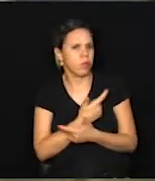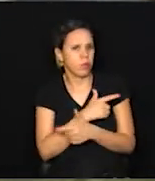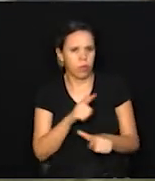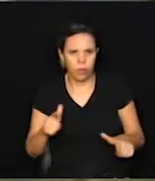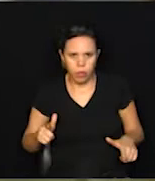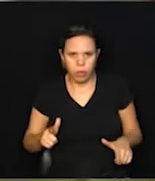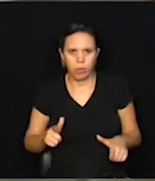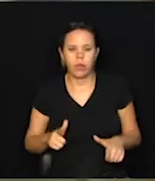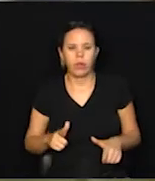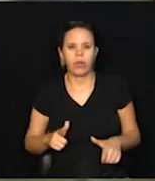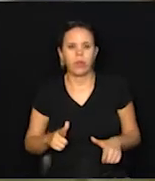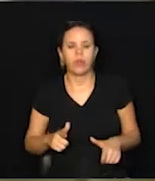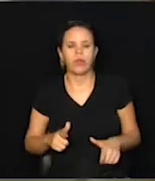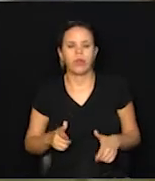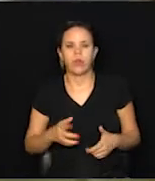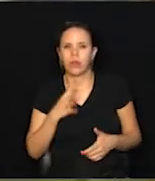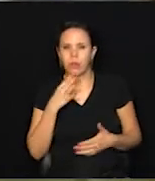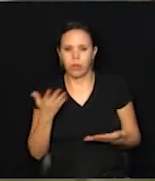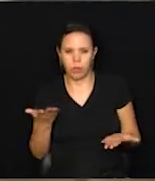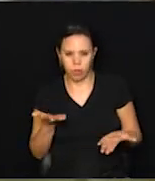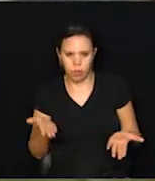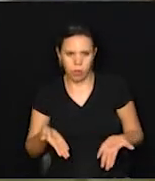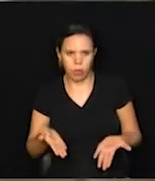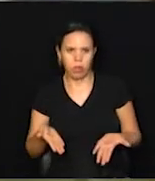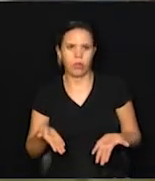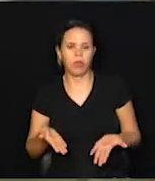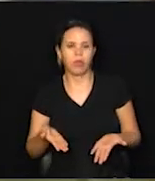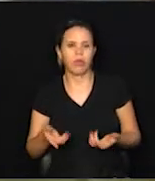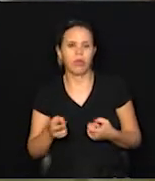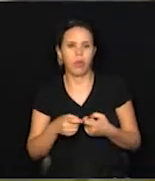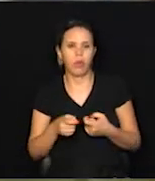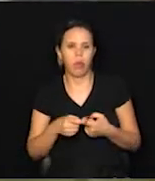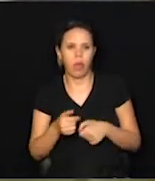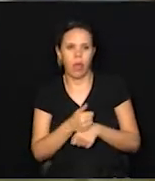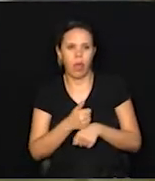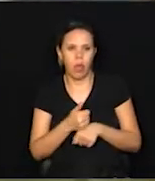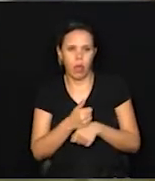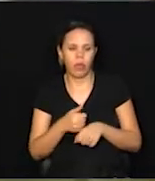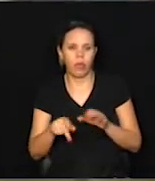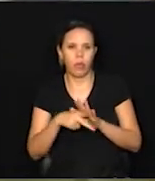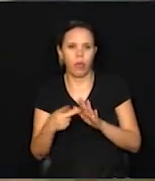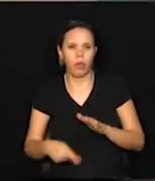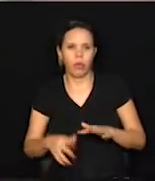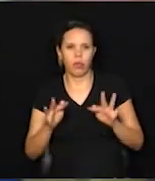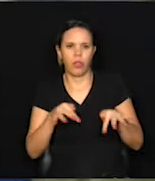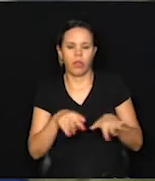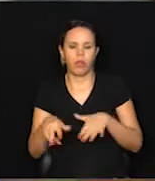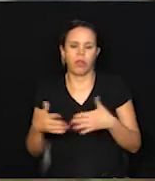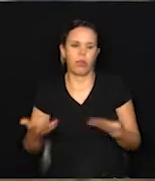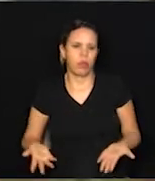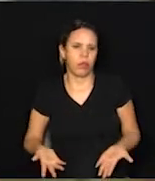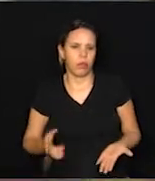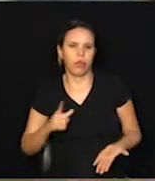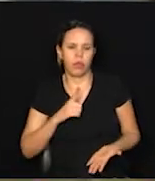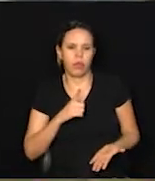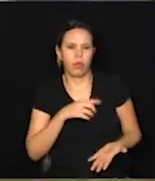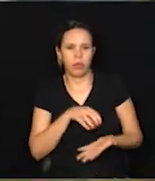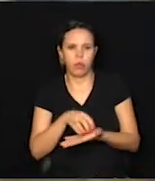doutora Cintia também conhece aqui, os pediatras nos fins de semana. Mas nós temos a rede que